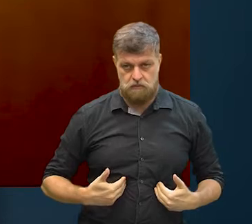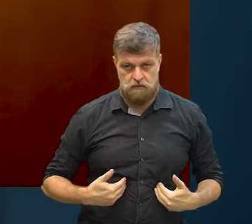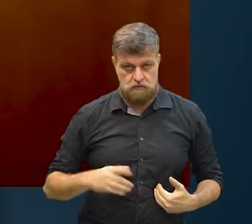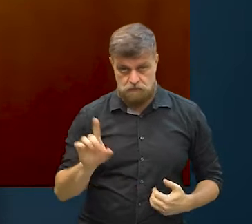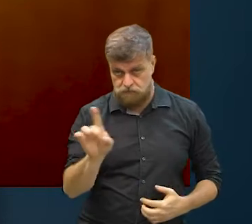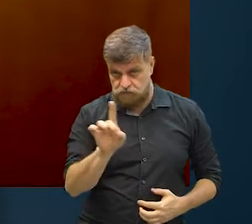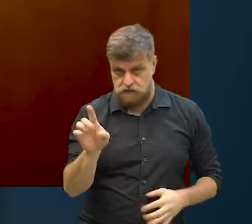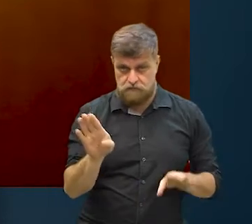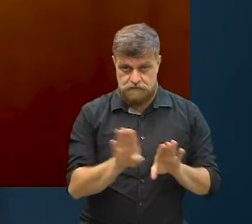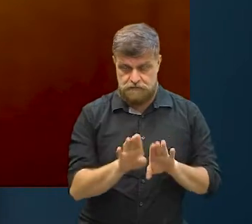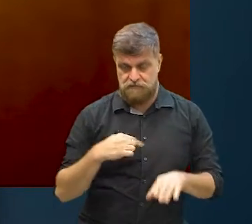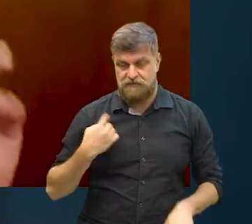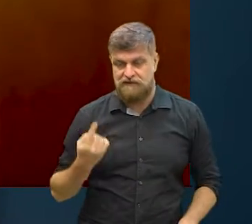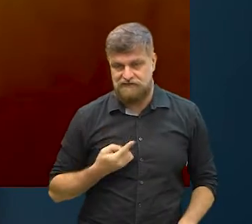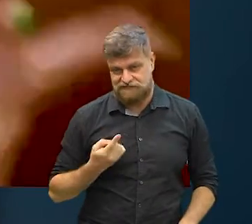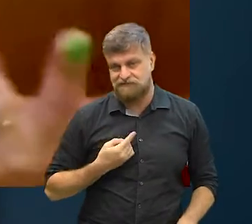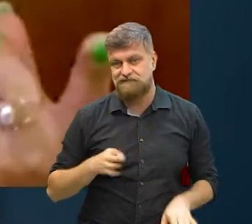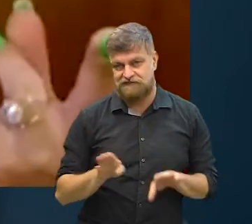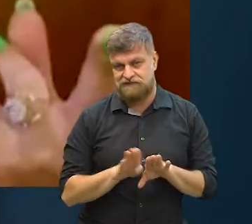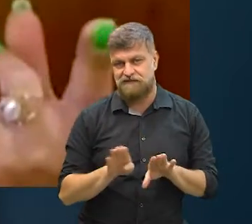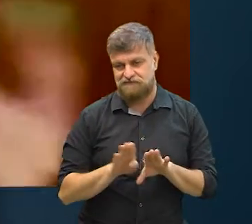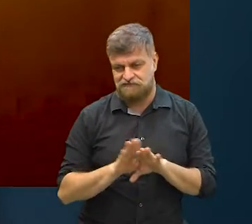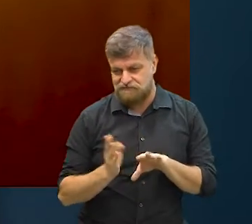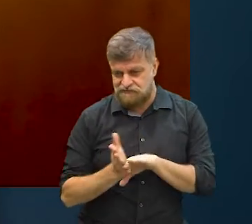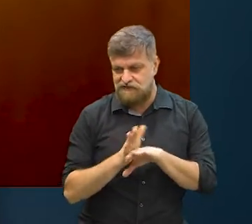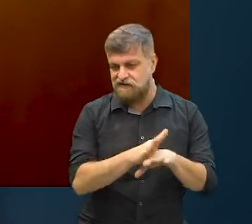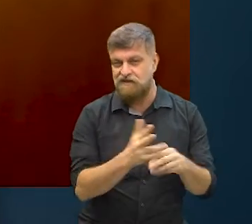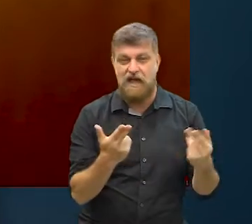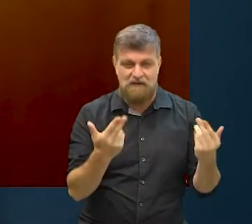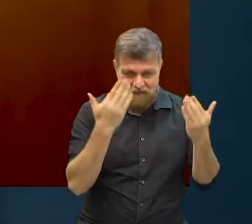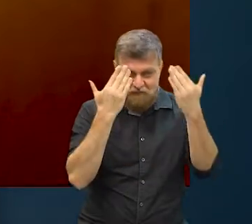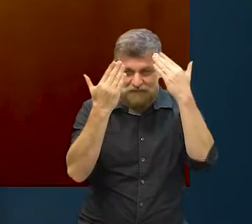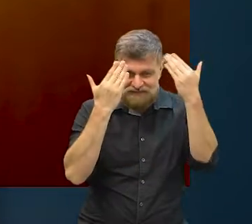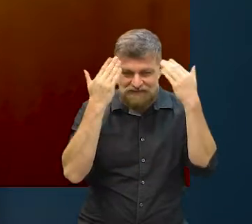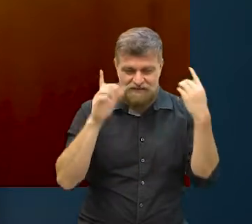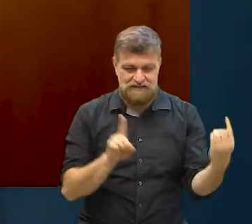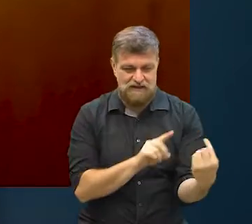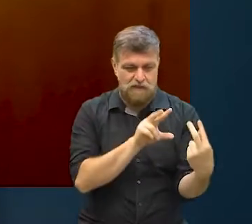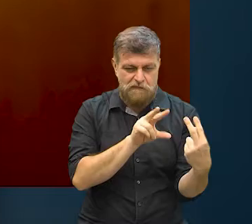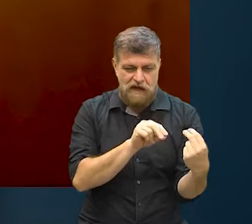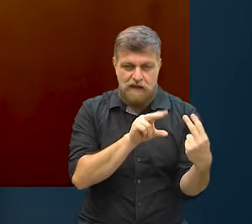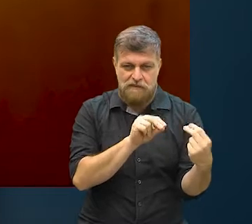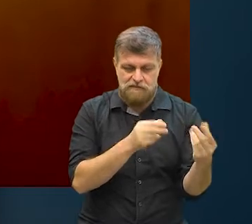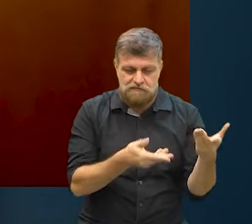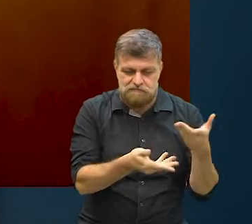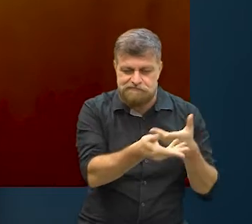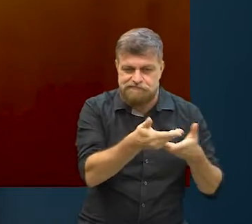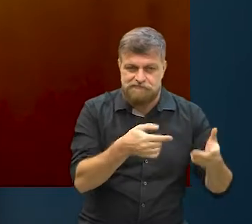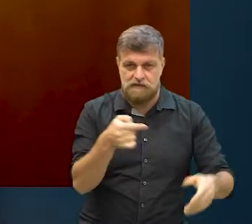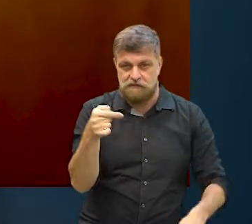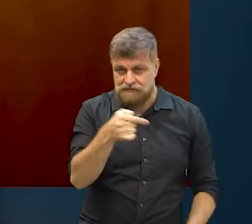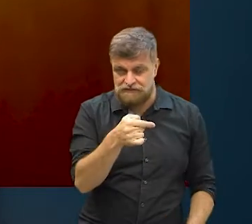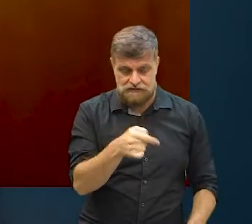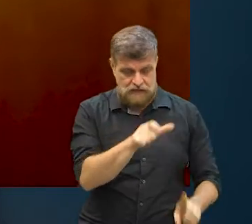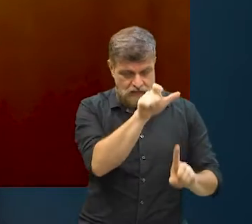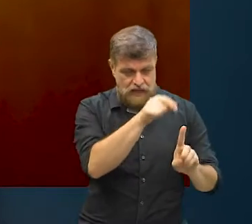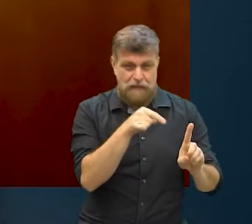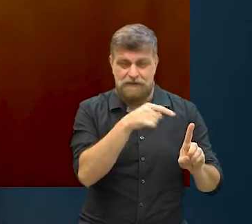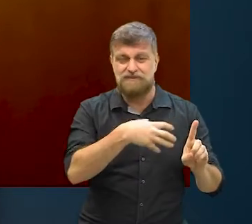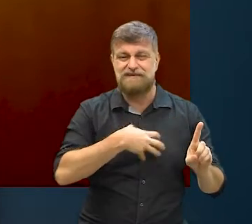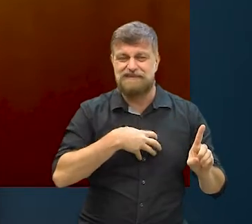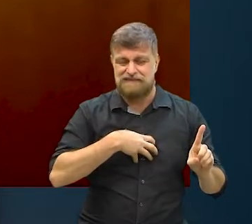com estética, a gente também acaba sendo um pouco psicóloga, né? Então, elas procuram a gente naquela fase que também passou muito ruim,